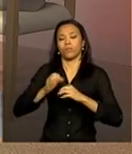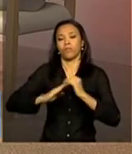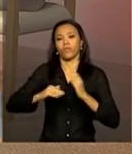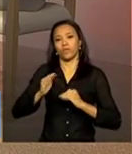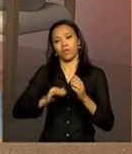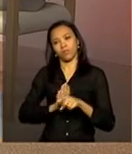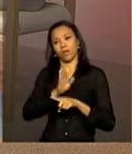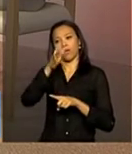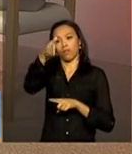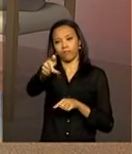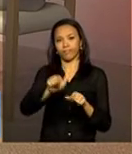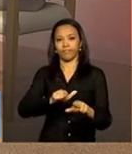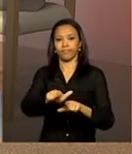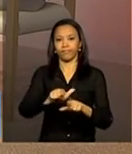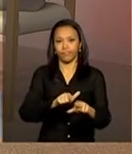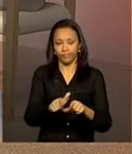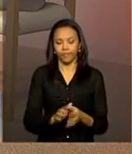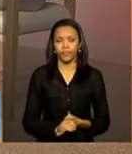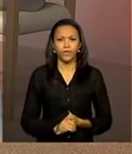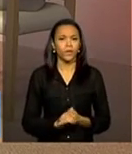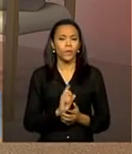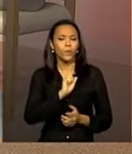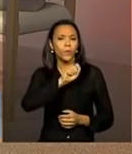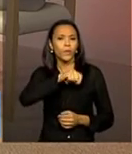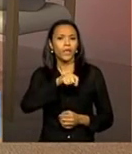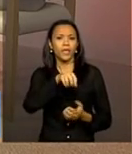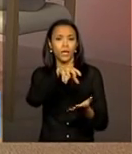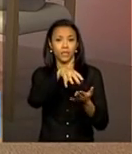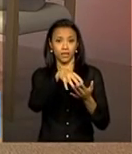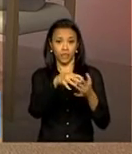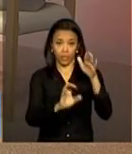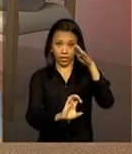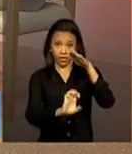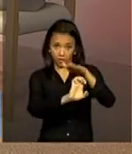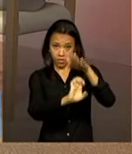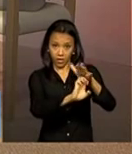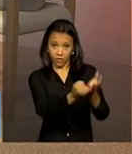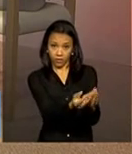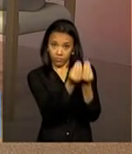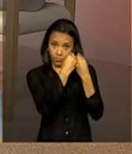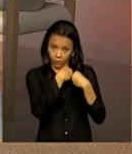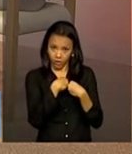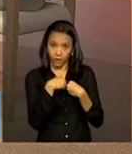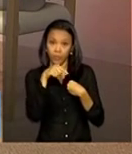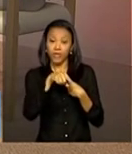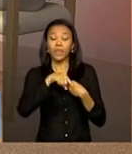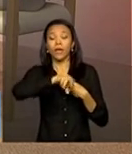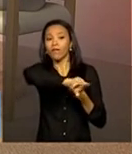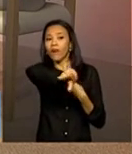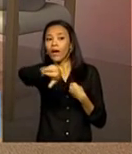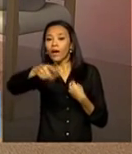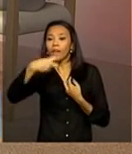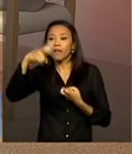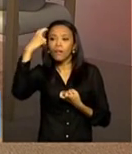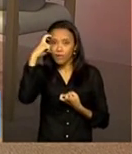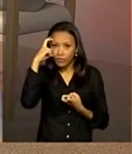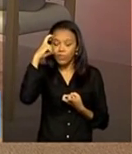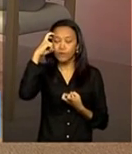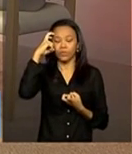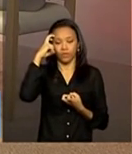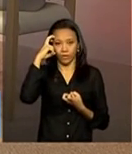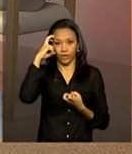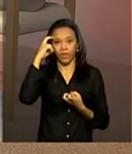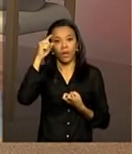O que que a a essa consultoria nos trouxe que a diversidade cultural é um elemento